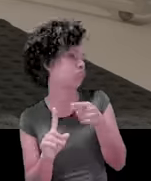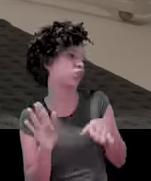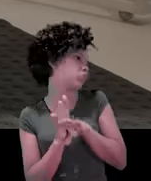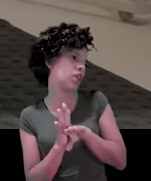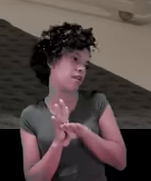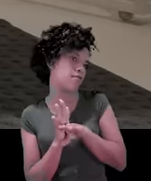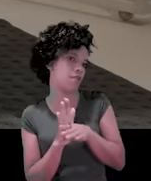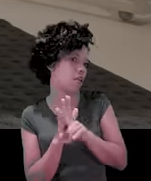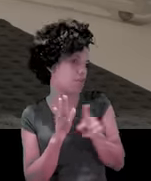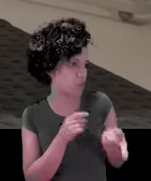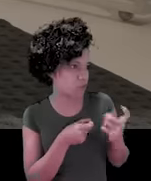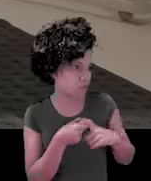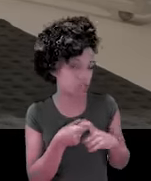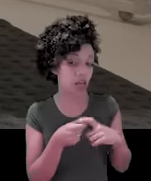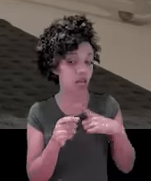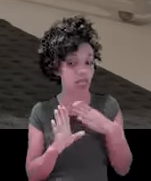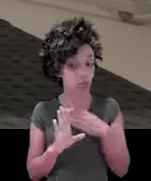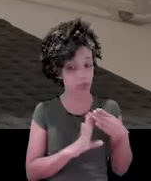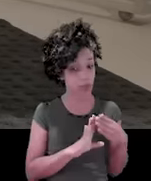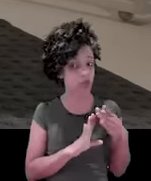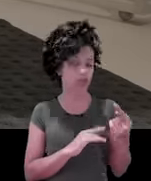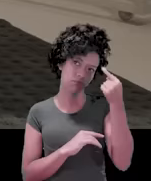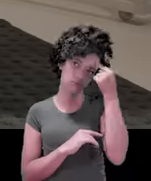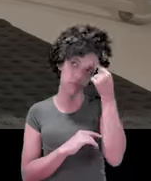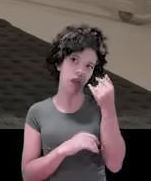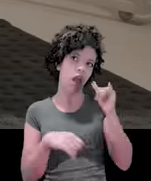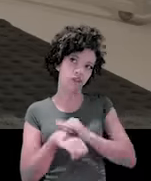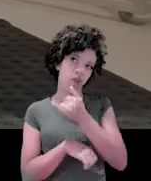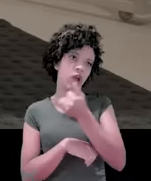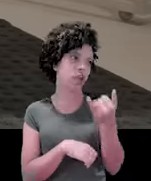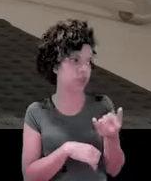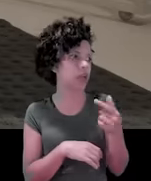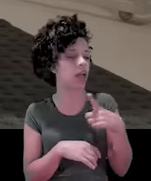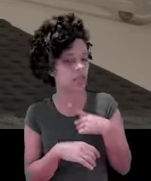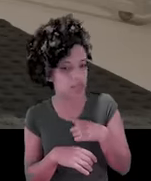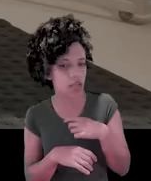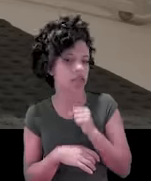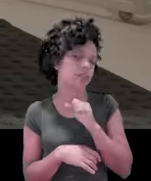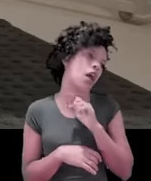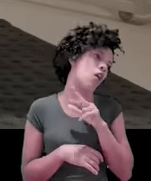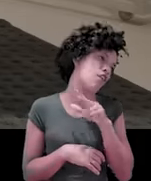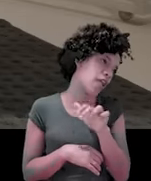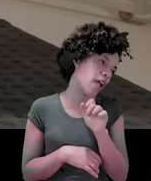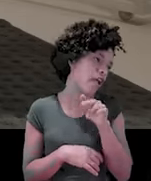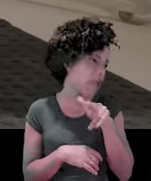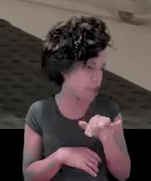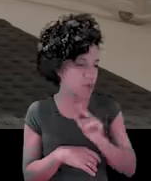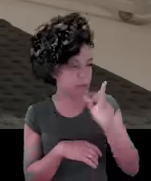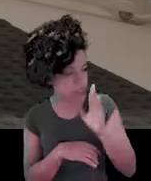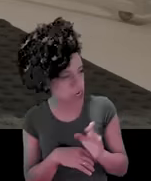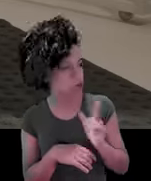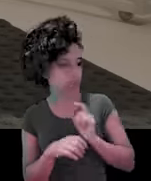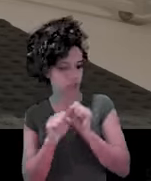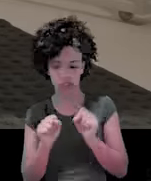não voltei parte do princípio que eu caí né E aí você aciona salvar aéreo brasileiro o sistema de busca